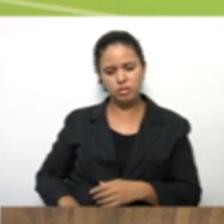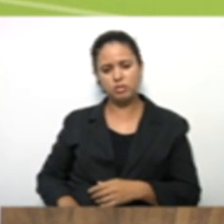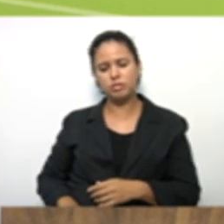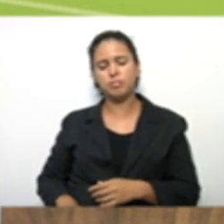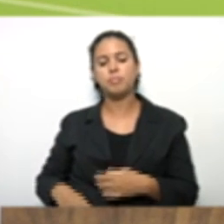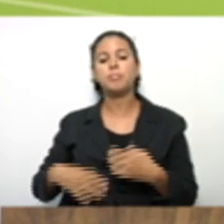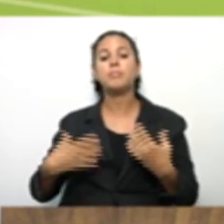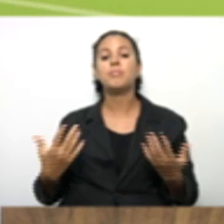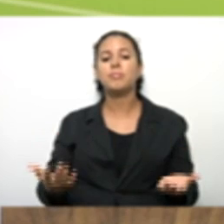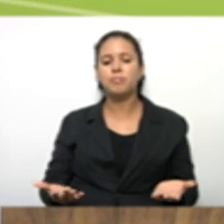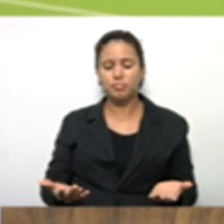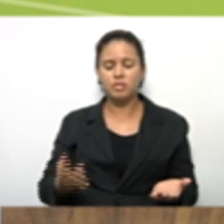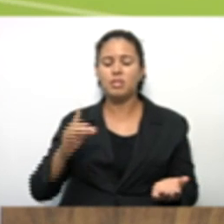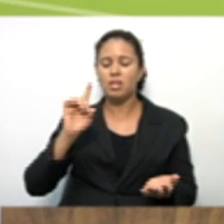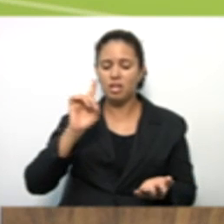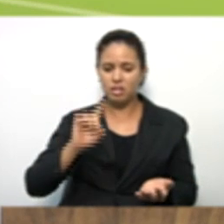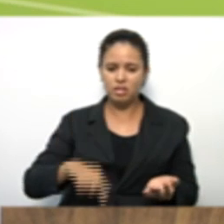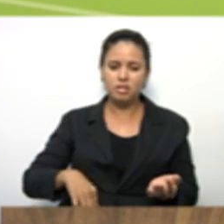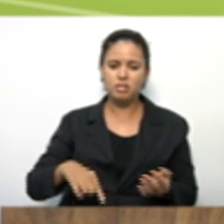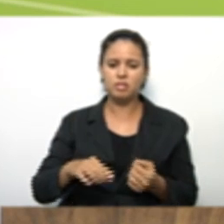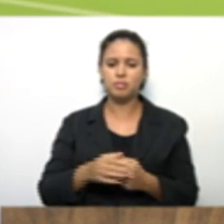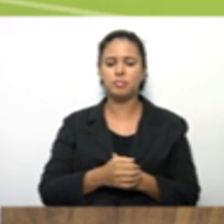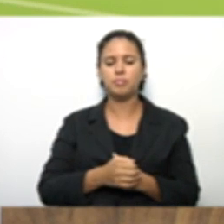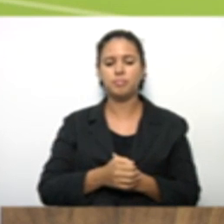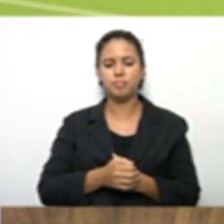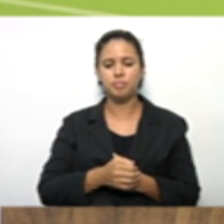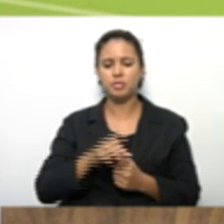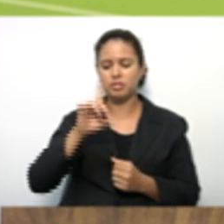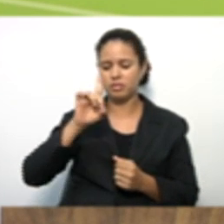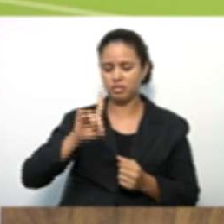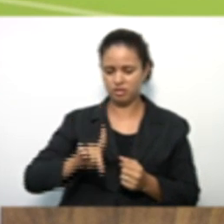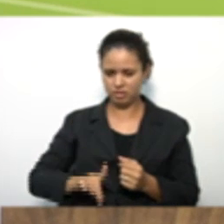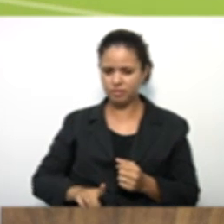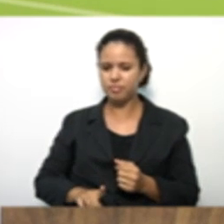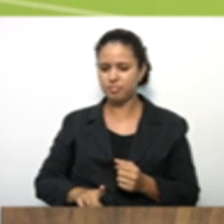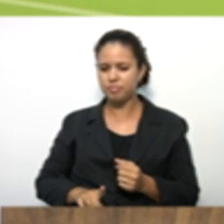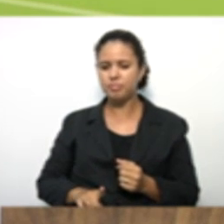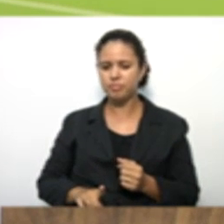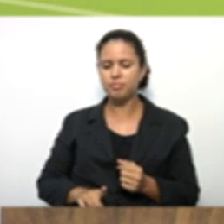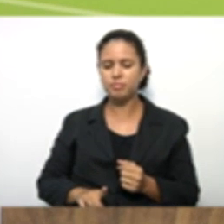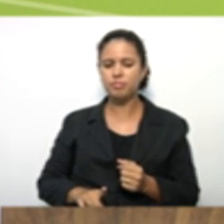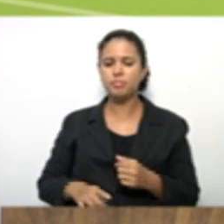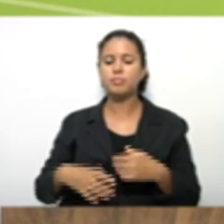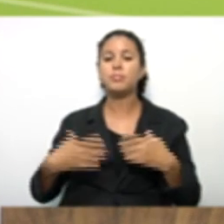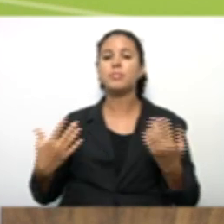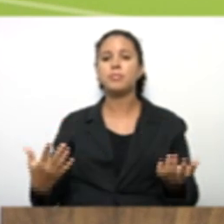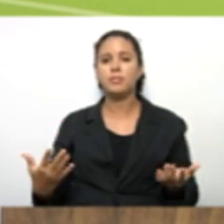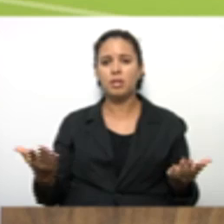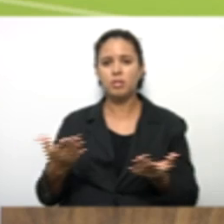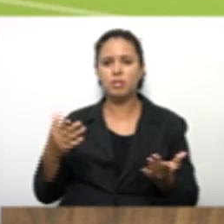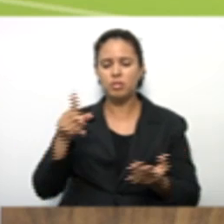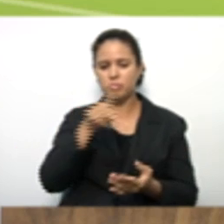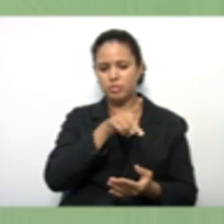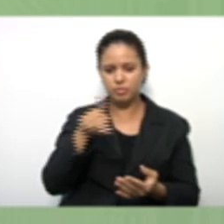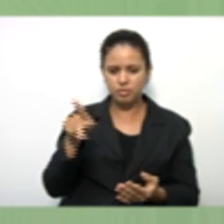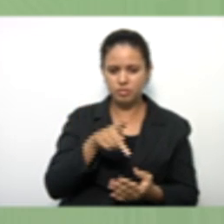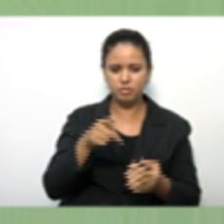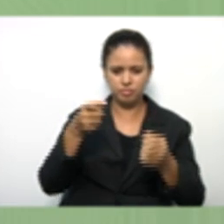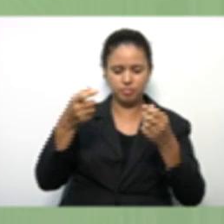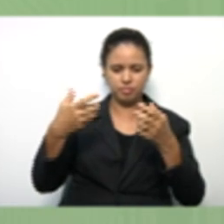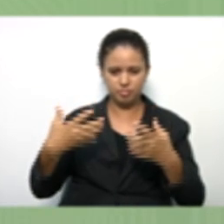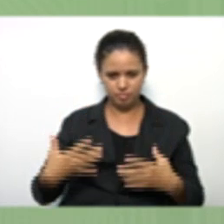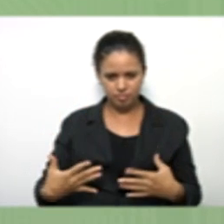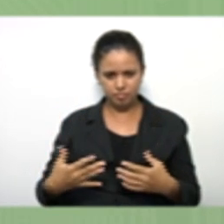que, aluna? Exatamente. Isso é um direito. Direito. E a professora vai mostrar um pouquinho mais lá no quadro.